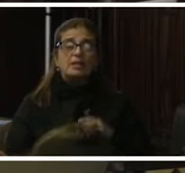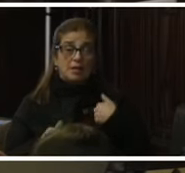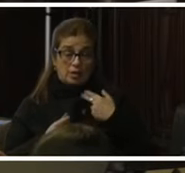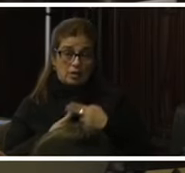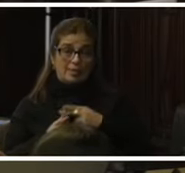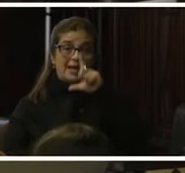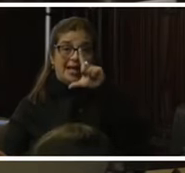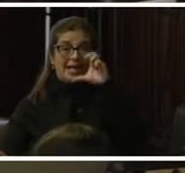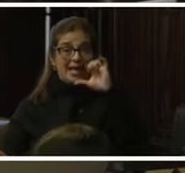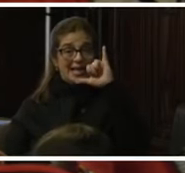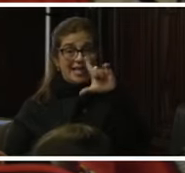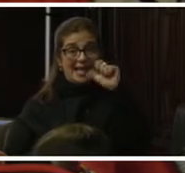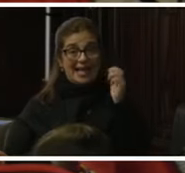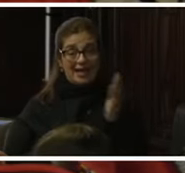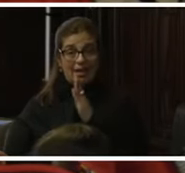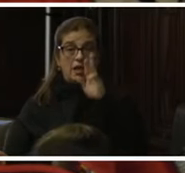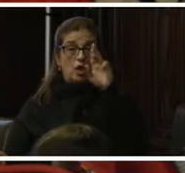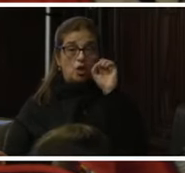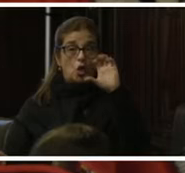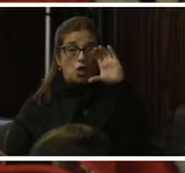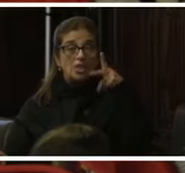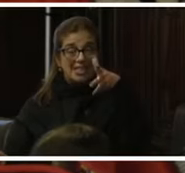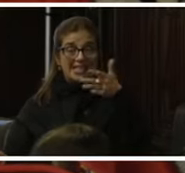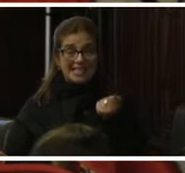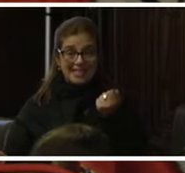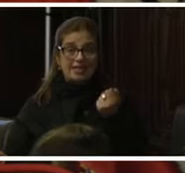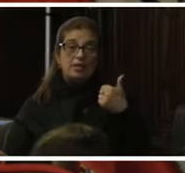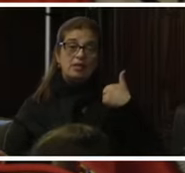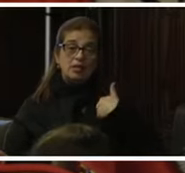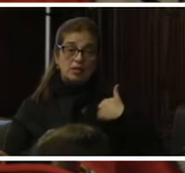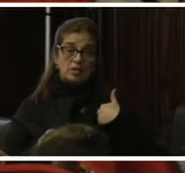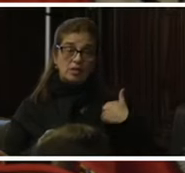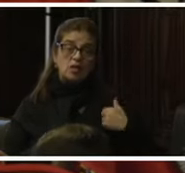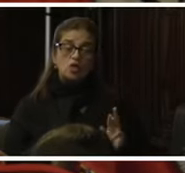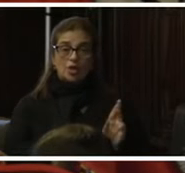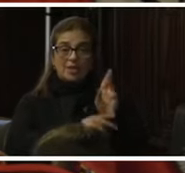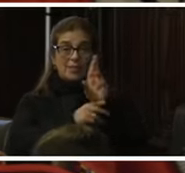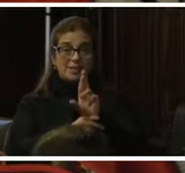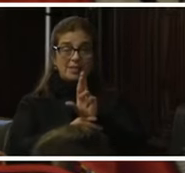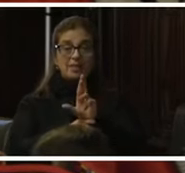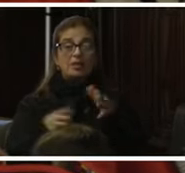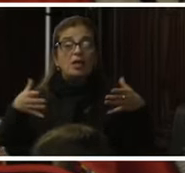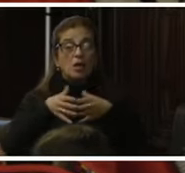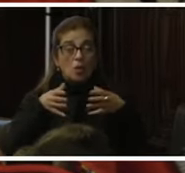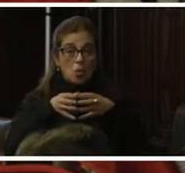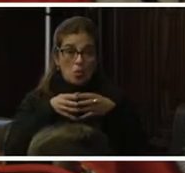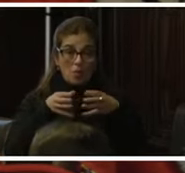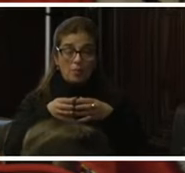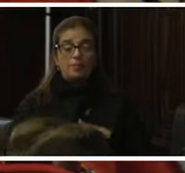é eu sou guarani com eu sou representante de ep guaçu